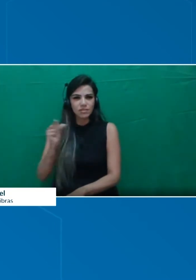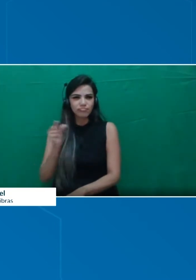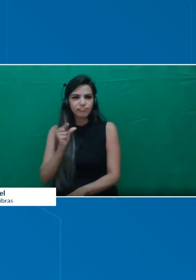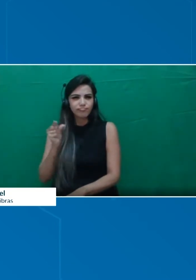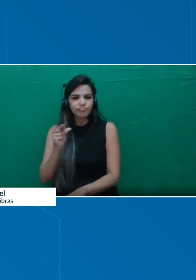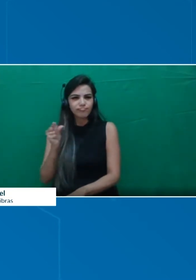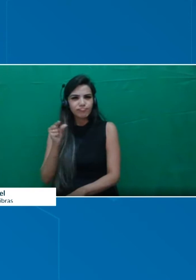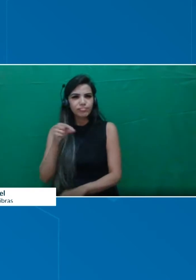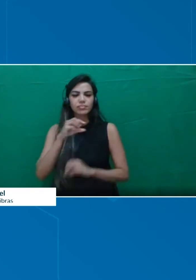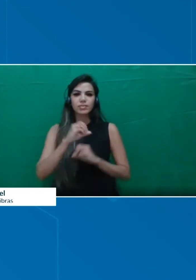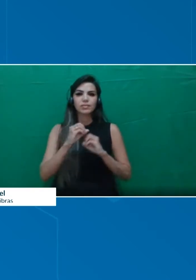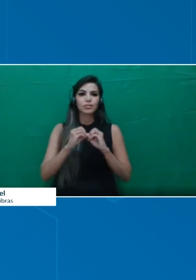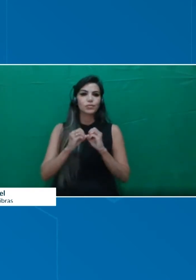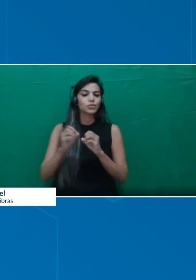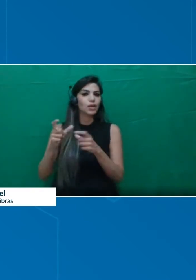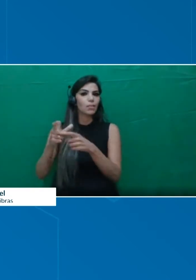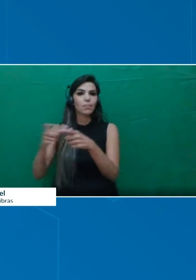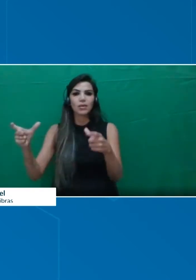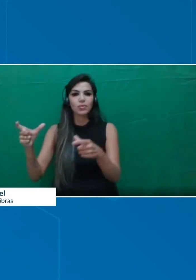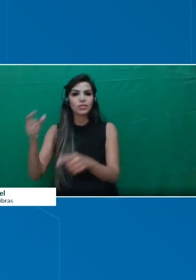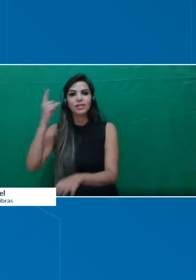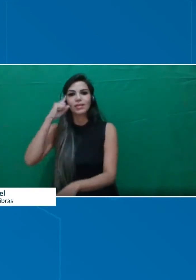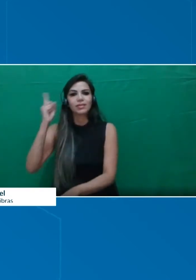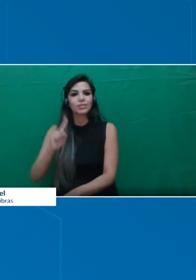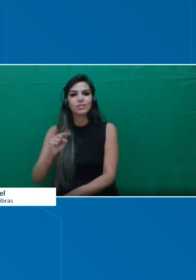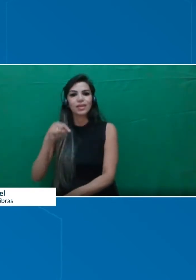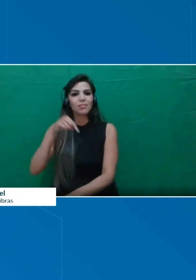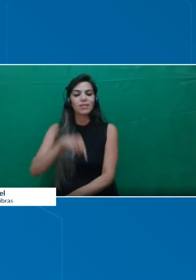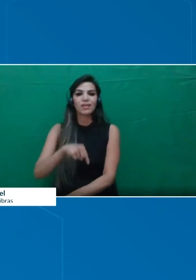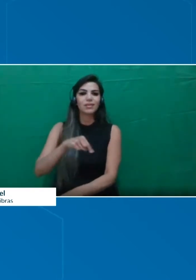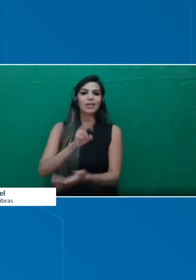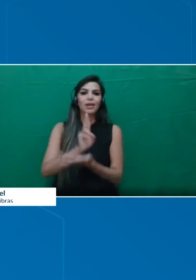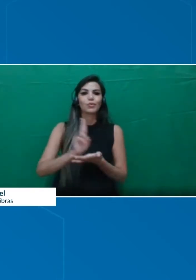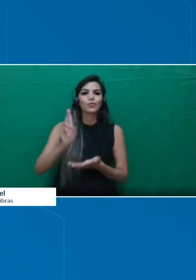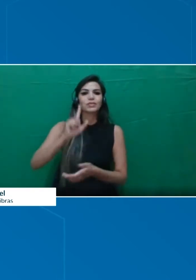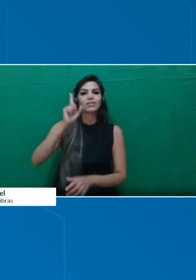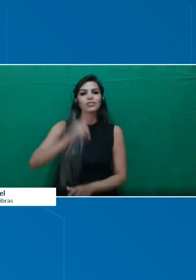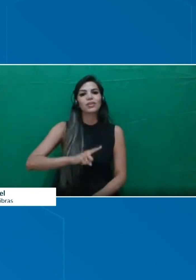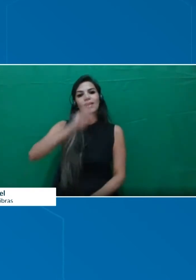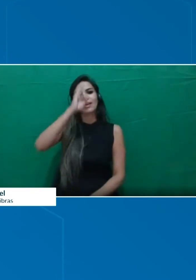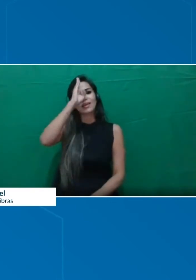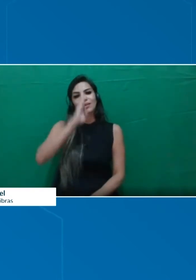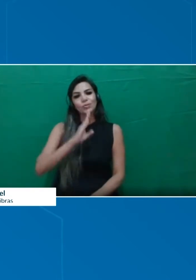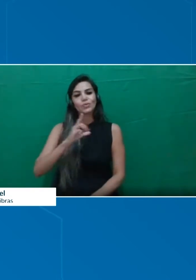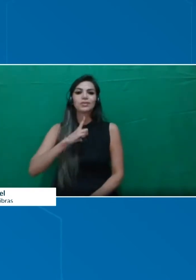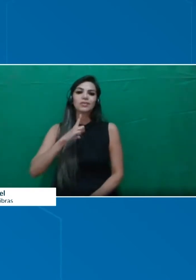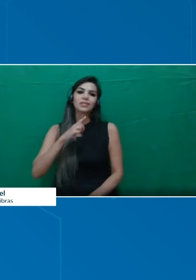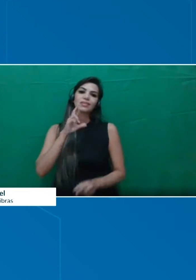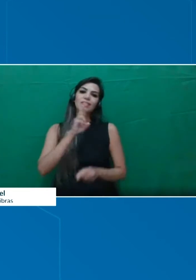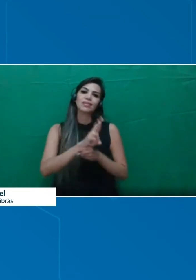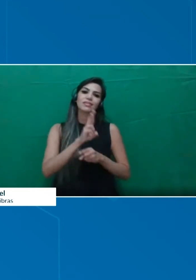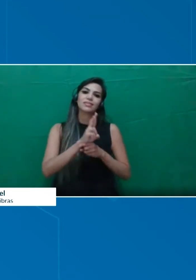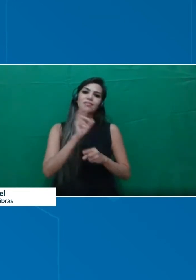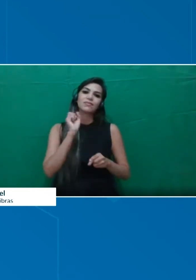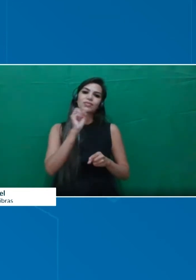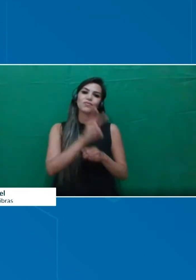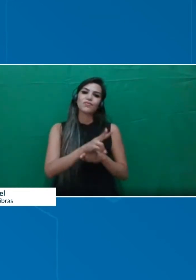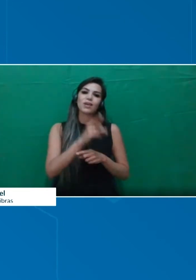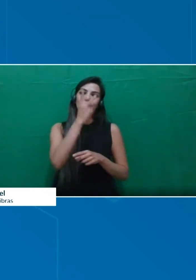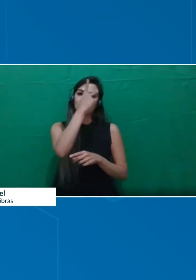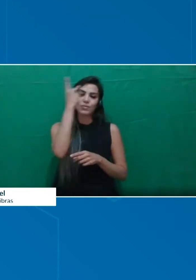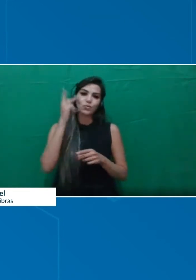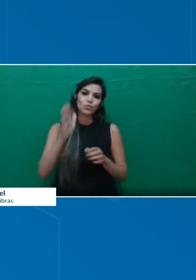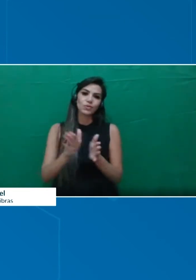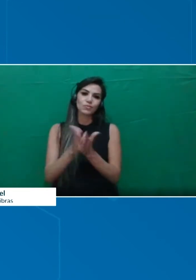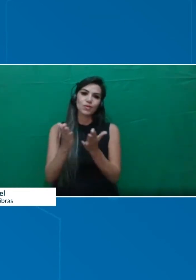sabem que a universidade é gratuita e que tem reserva de vagas para pessoas de baixa renda. Então,